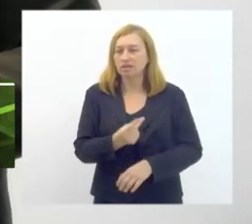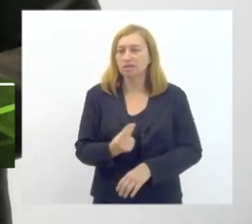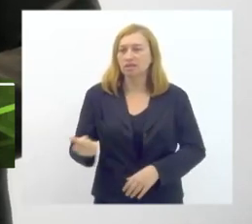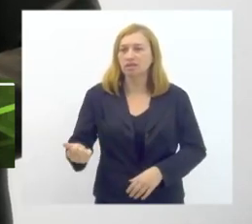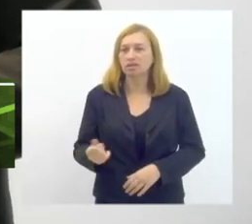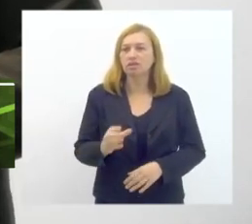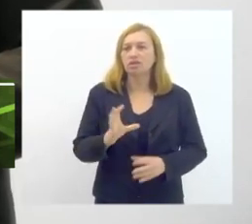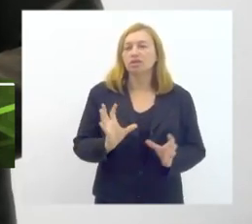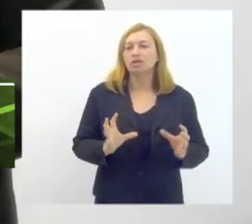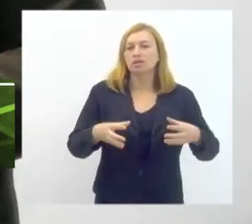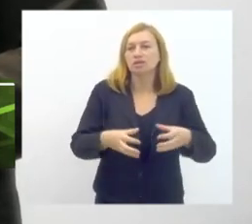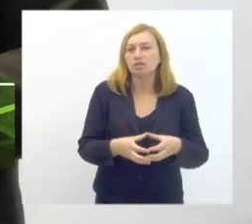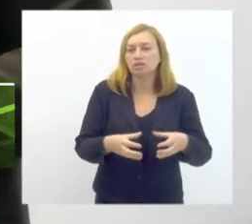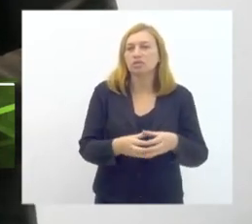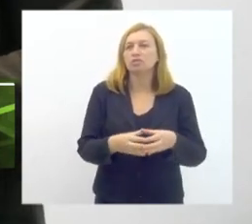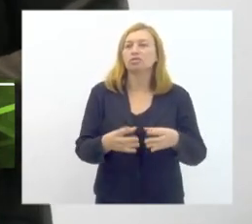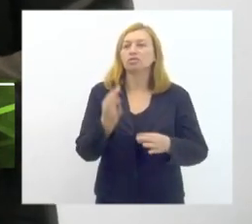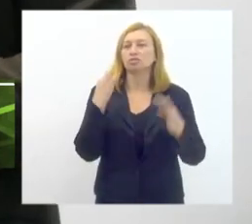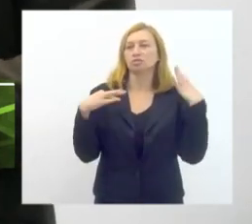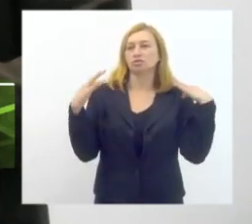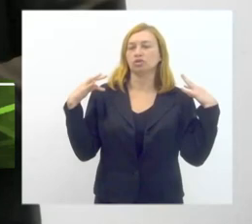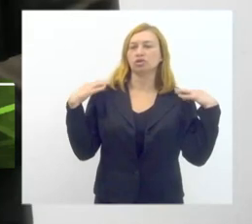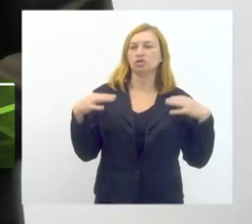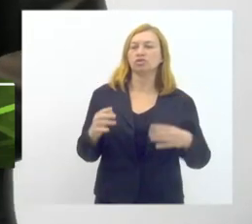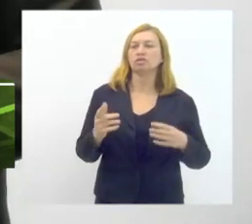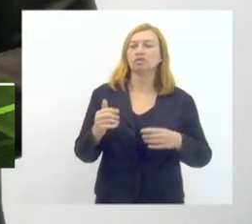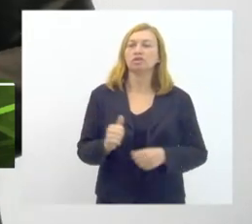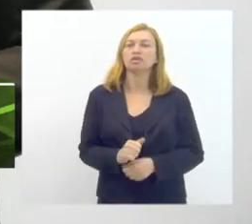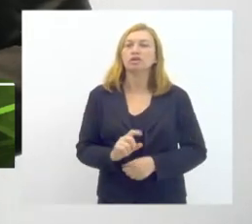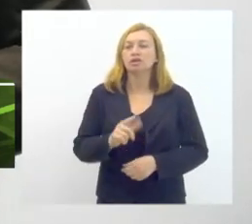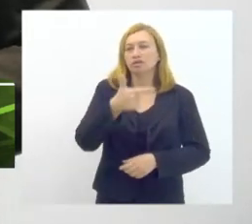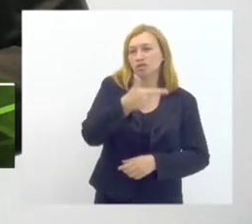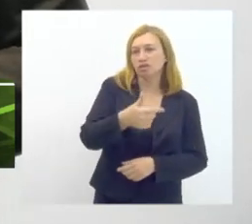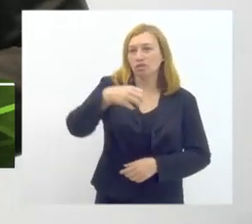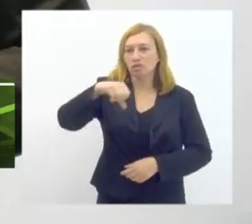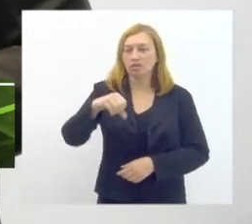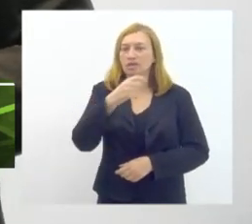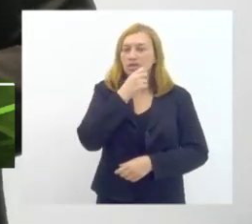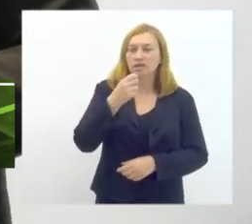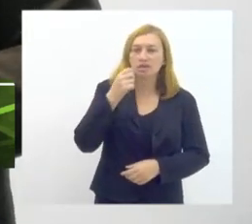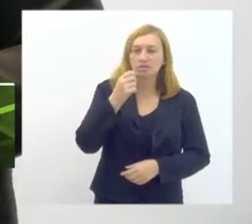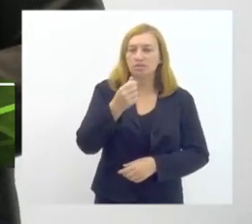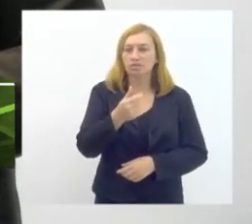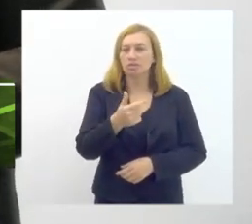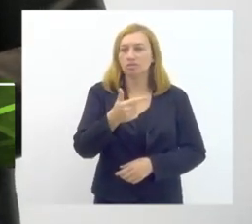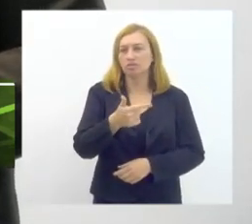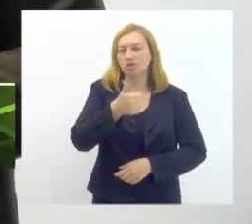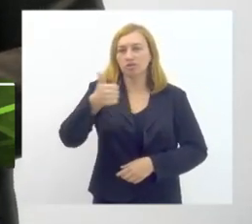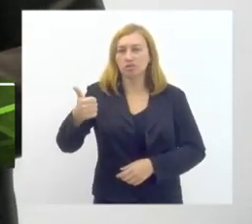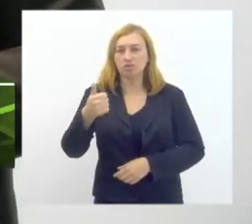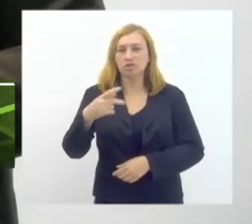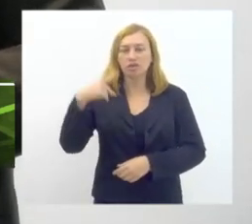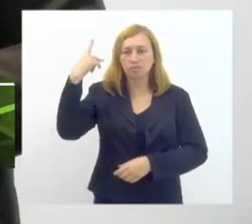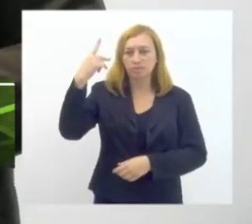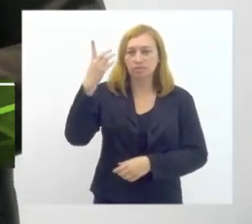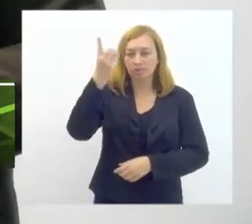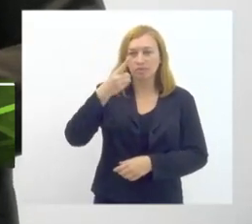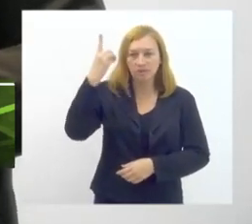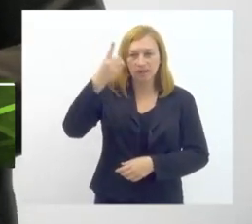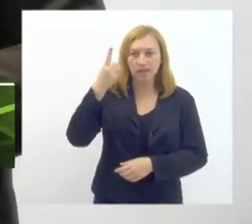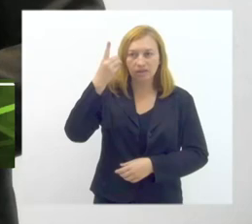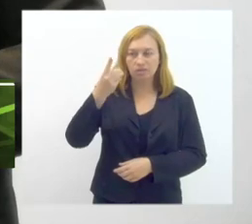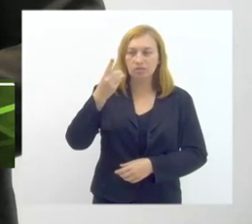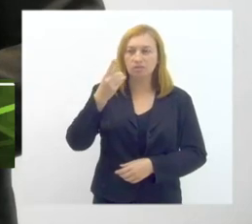de Turismo da ALERJ. Com isso, em 29 de setembro de 2021, o deputado estadual Jair Bittencourt assume